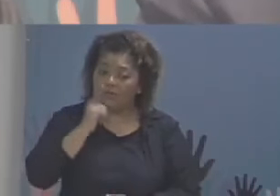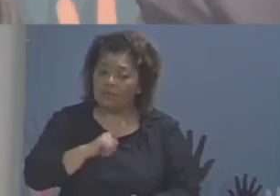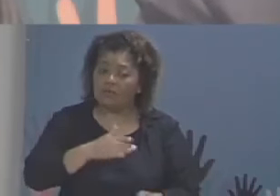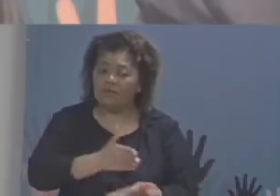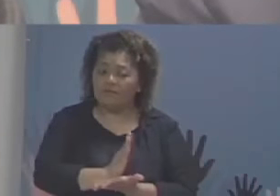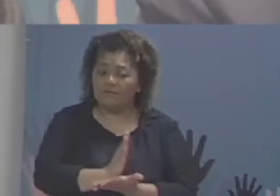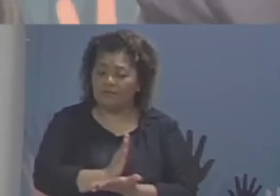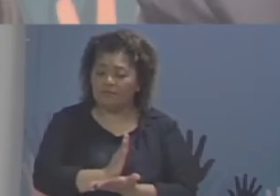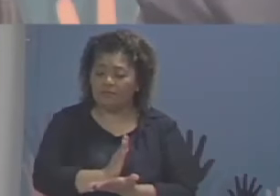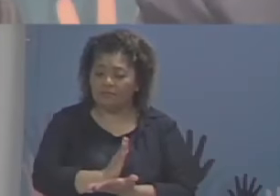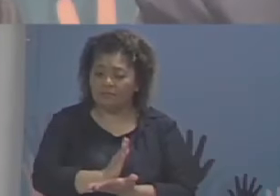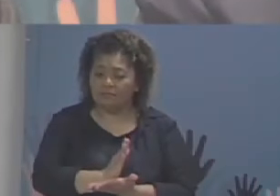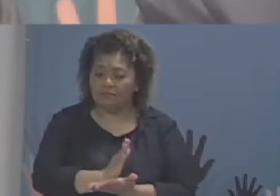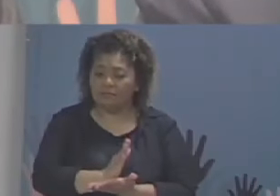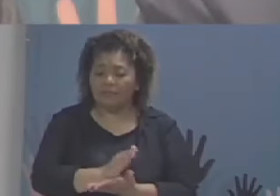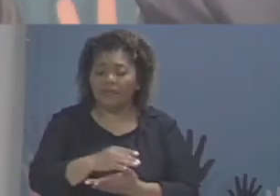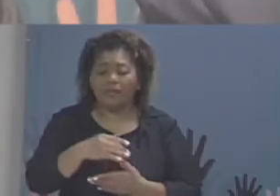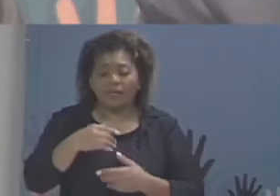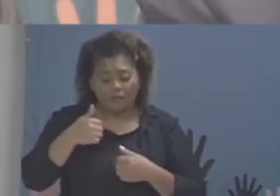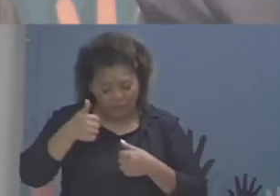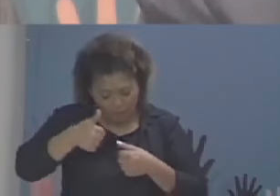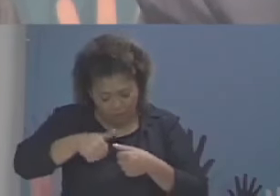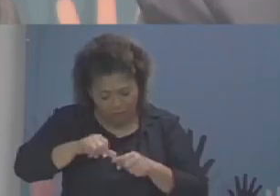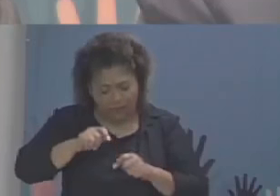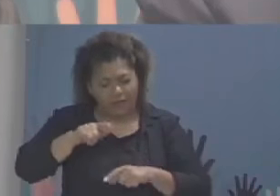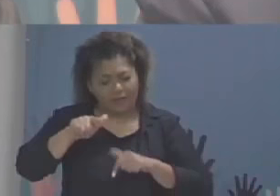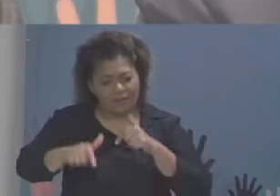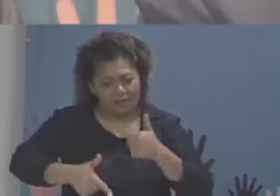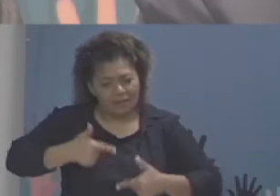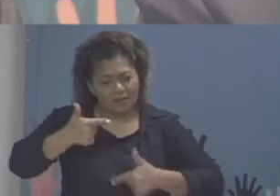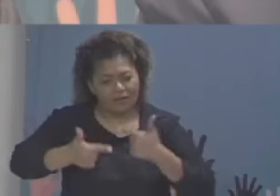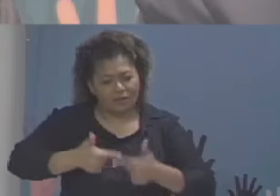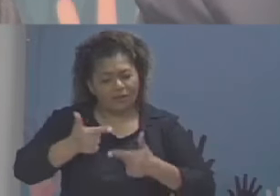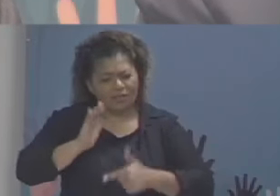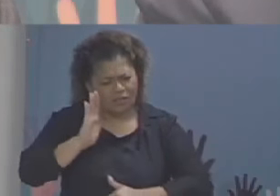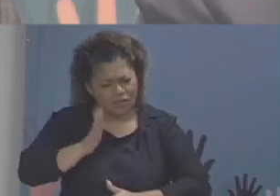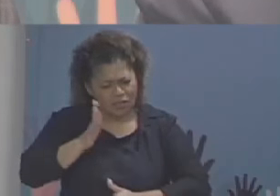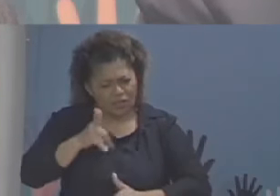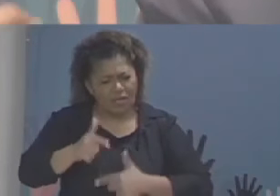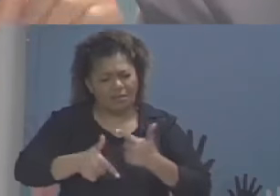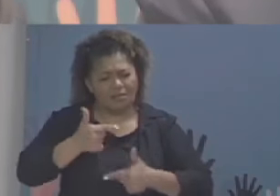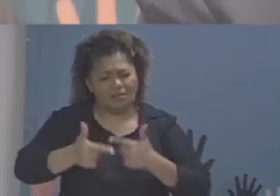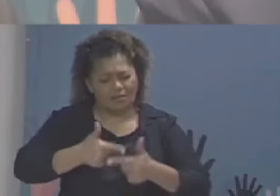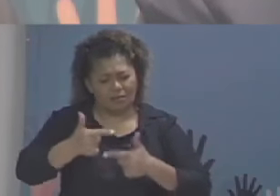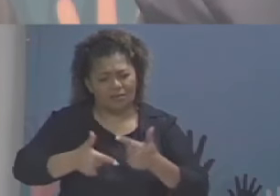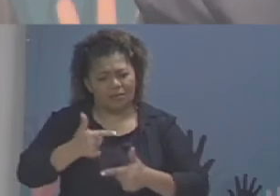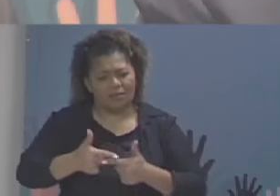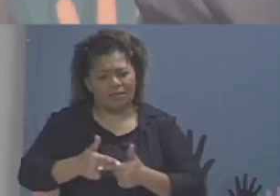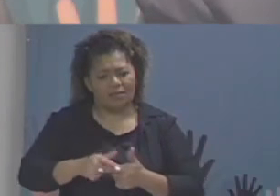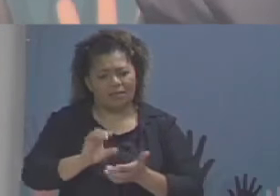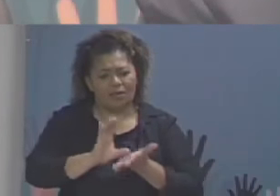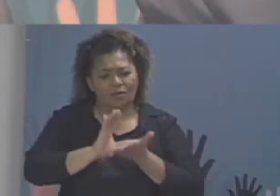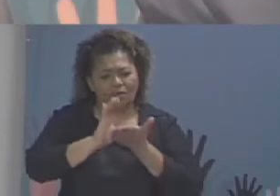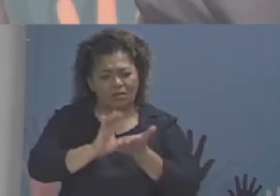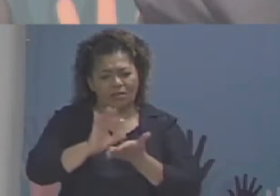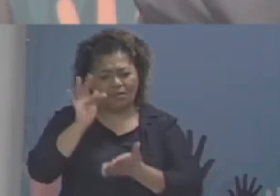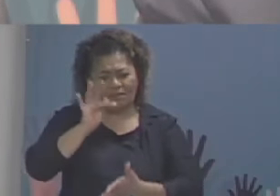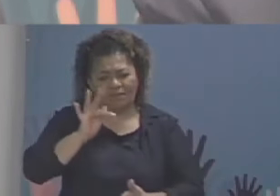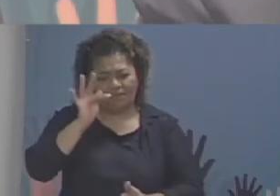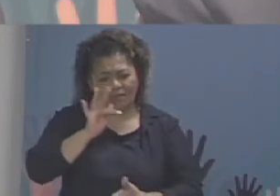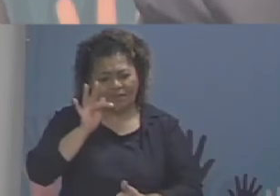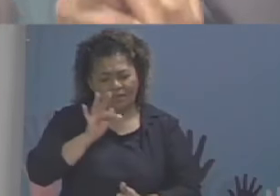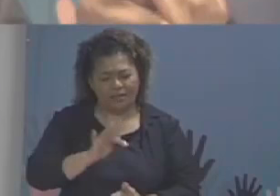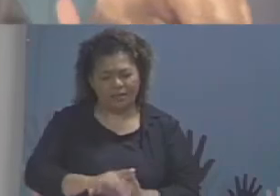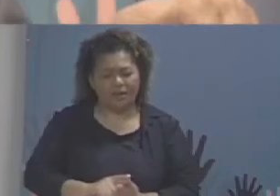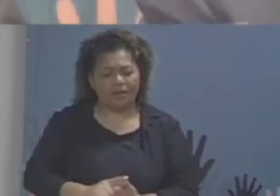aprovar. Então, Mercedes, nós estaremos na luta pelo piso salarial e já estamos. Já estamos porque cabe ao Congresso Nacional legislar sobre